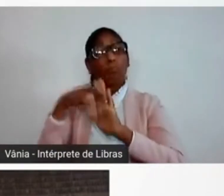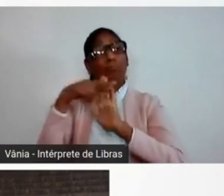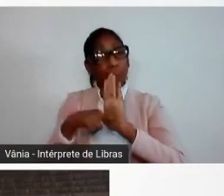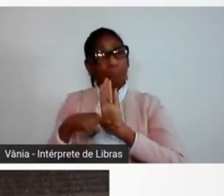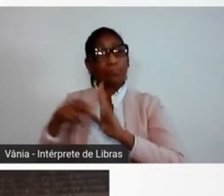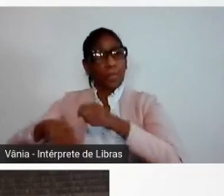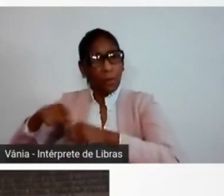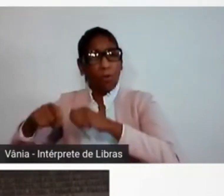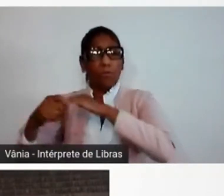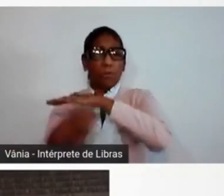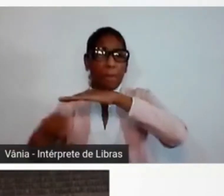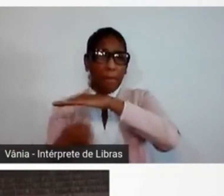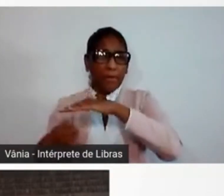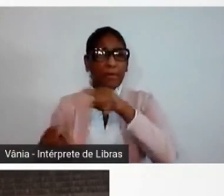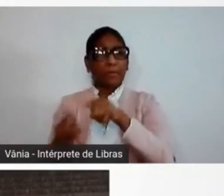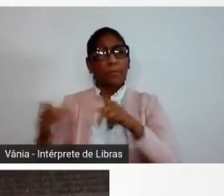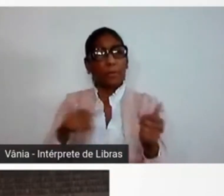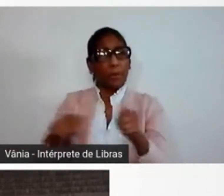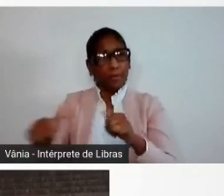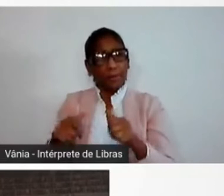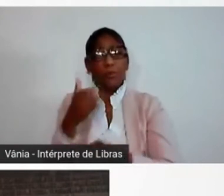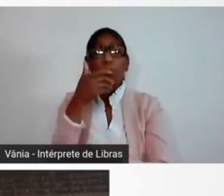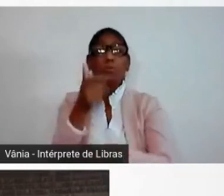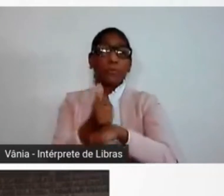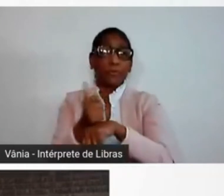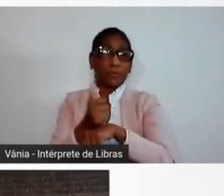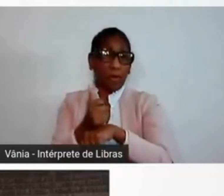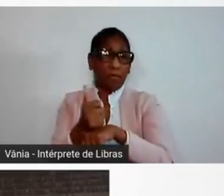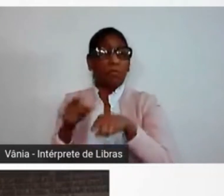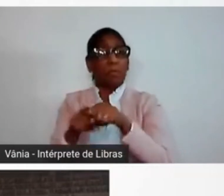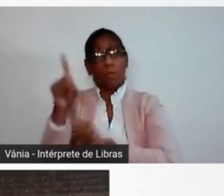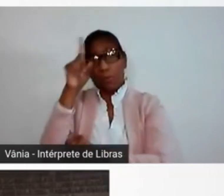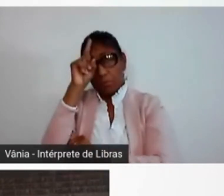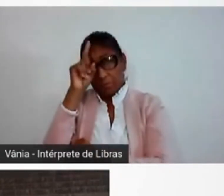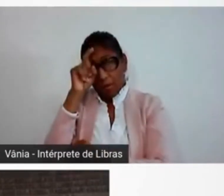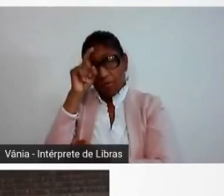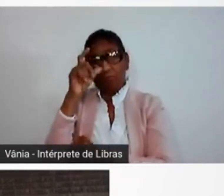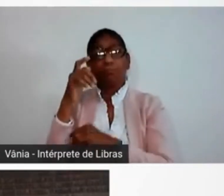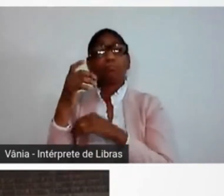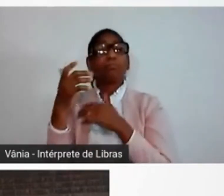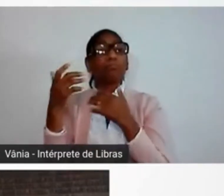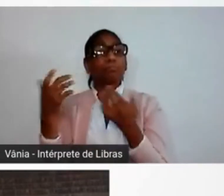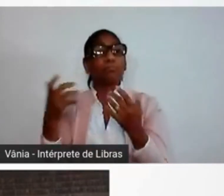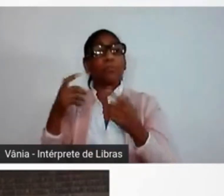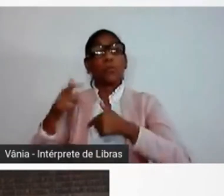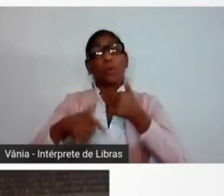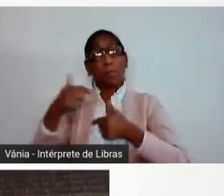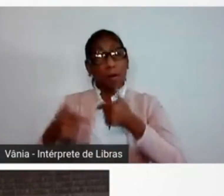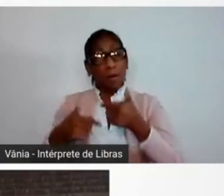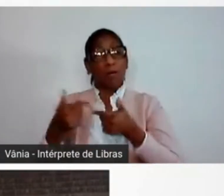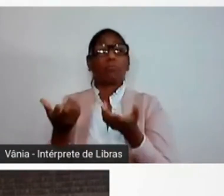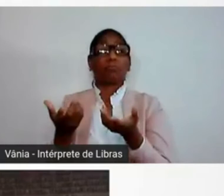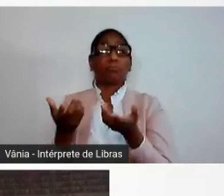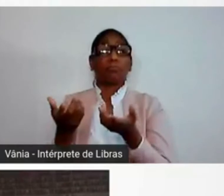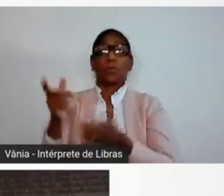das empresas, mas também a qualidade, eu acho, dos profissionais, dos hospitais, do serviço oferecido no